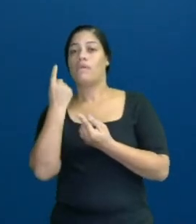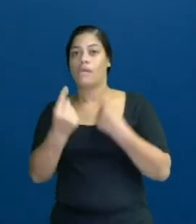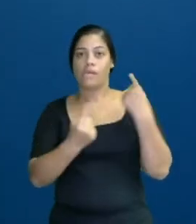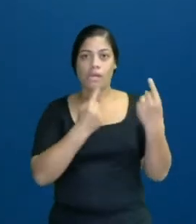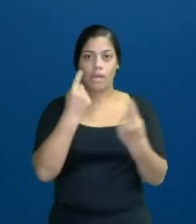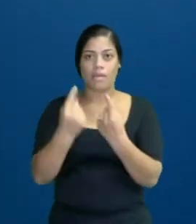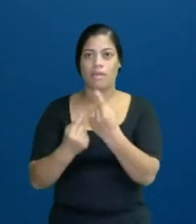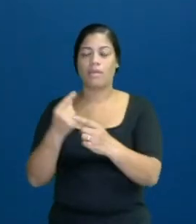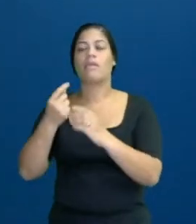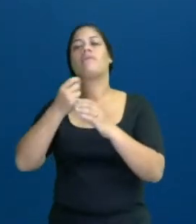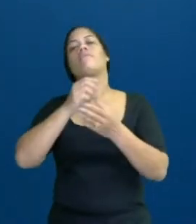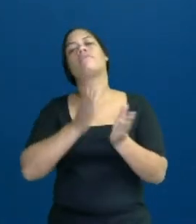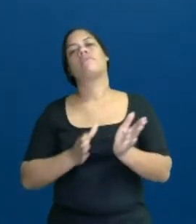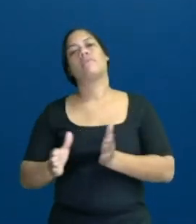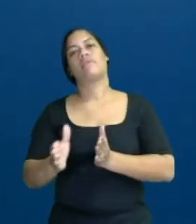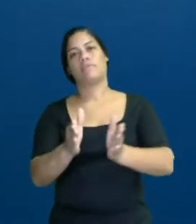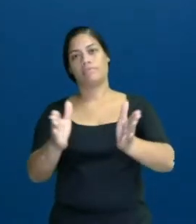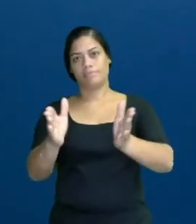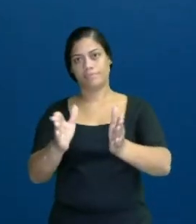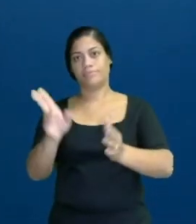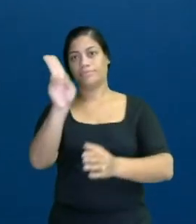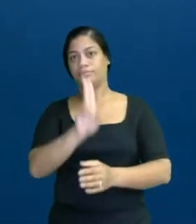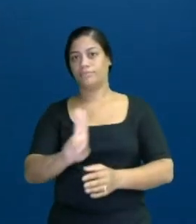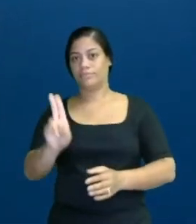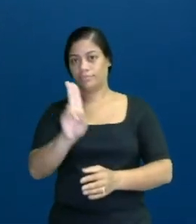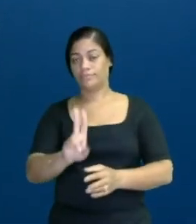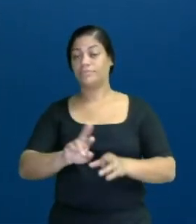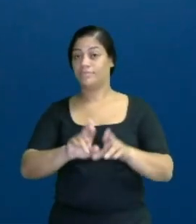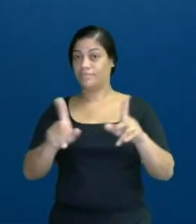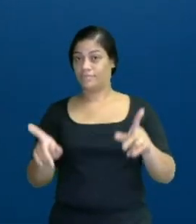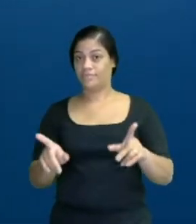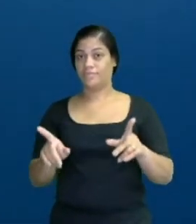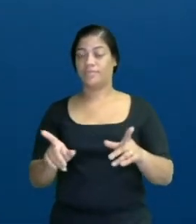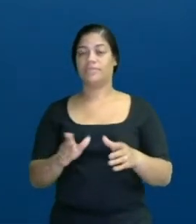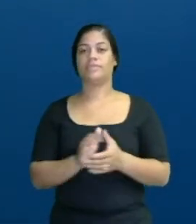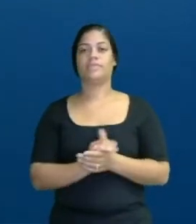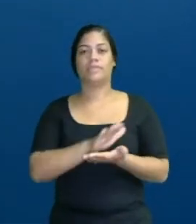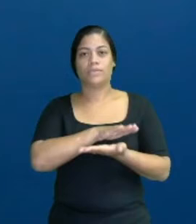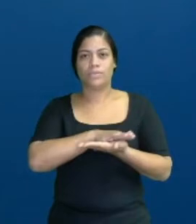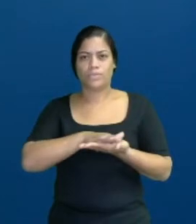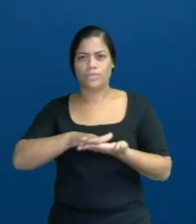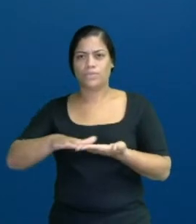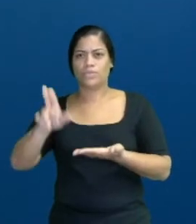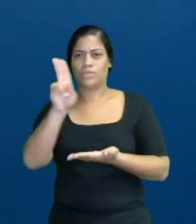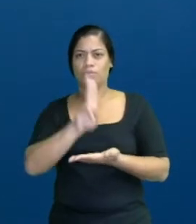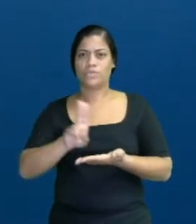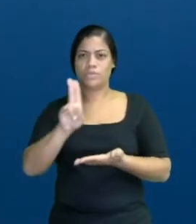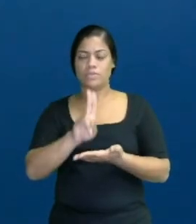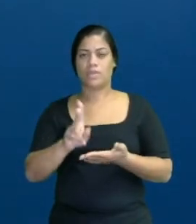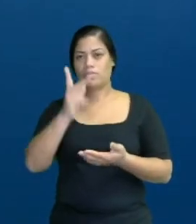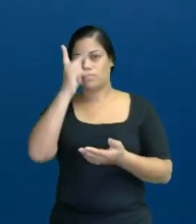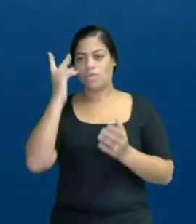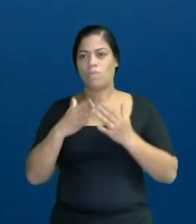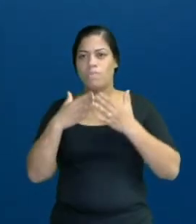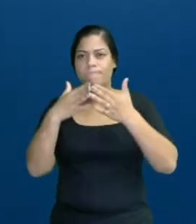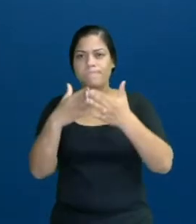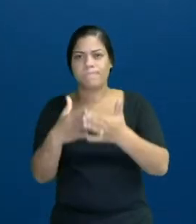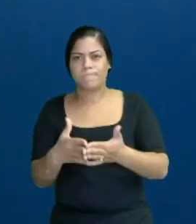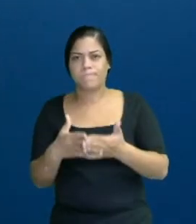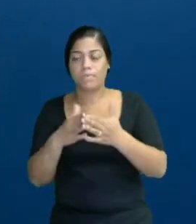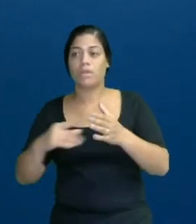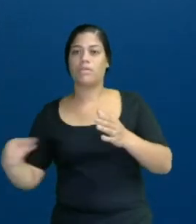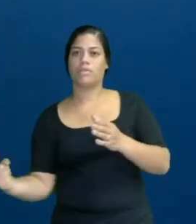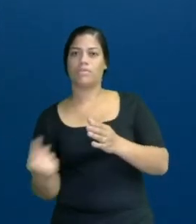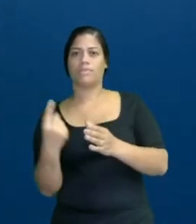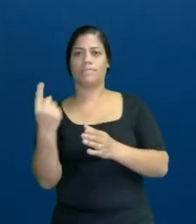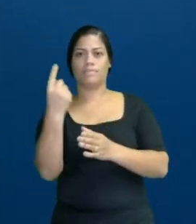aproveitamento diferente, certo? Os rios de planície servem mais para navegação, né? E os rios de planalto